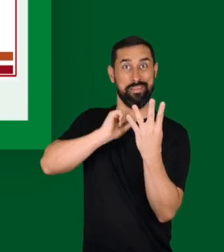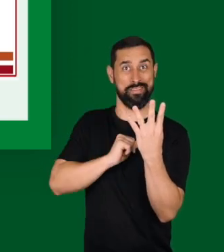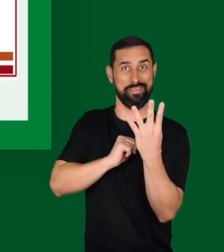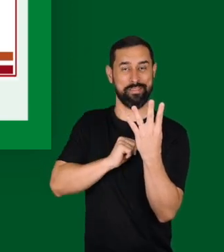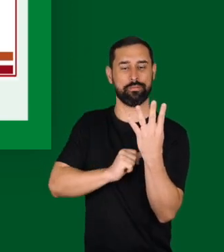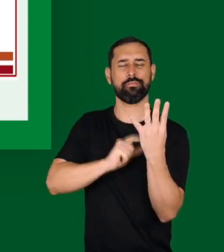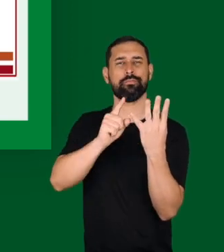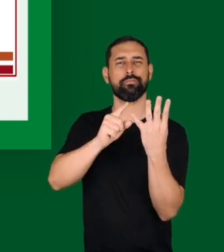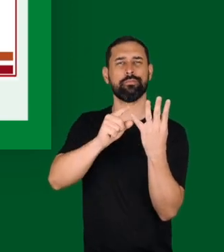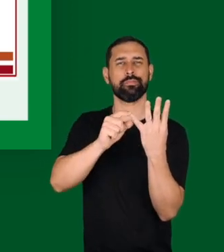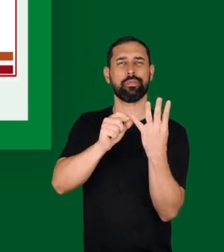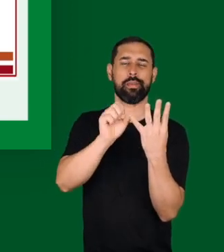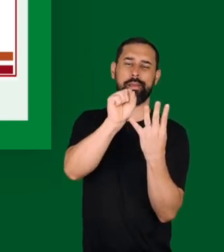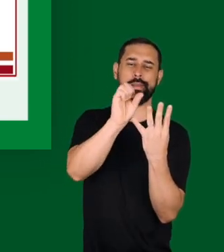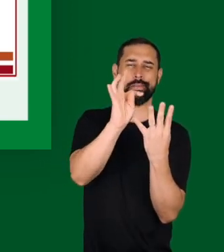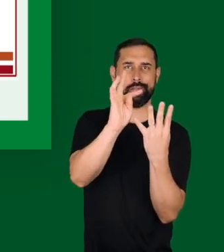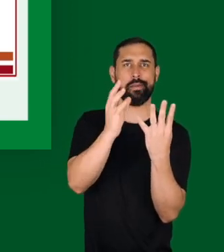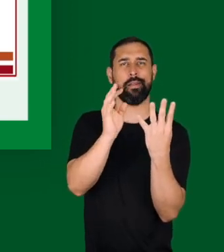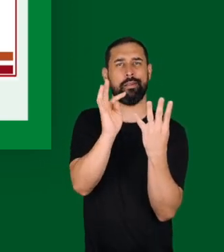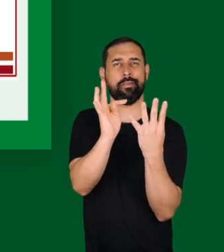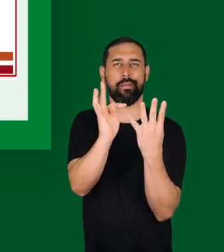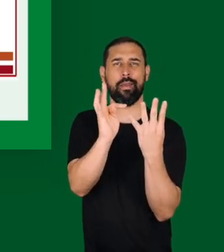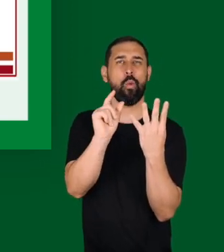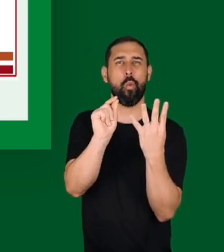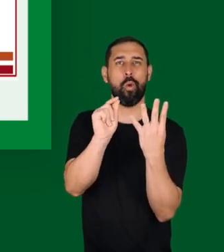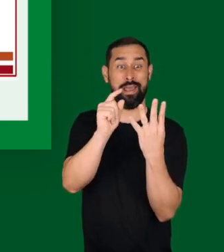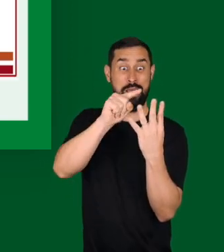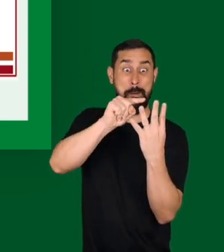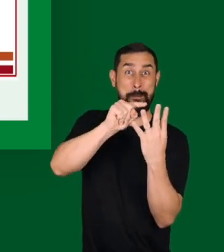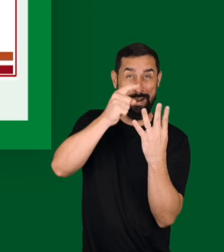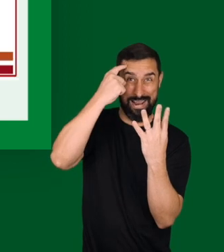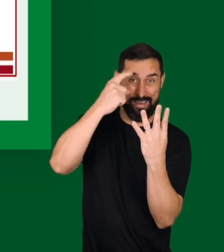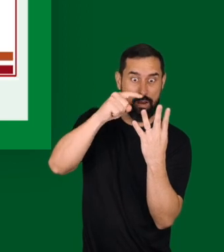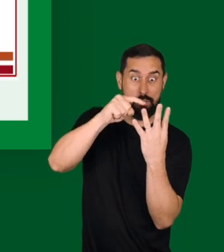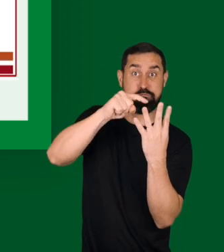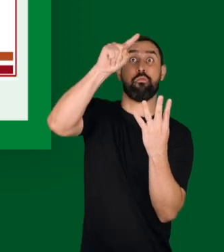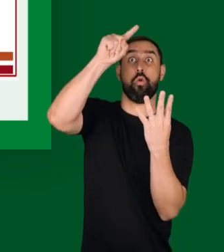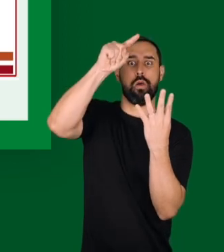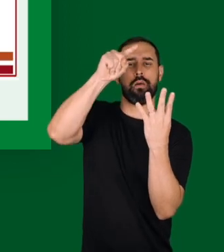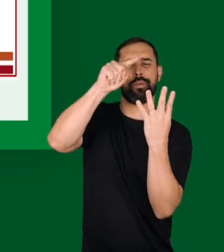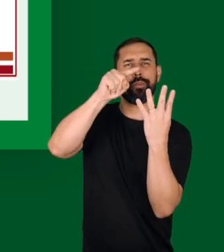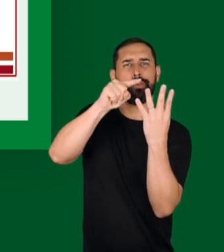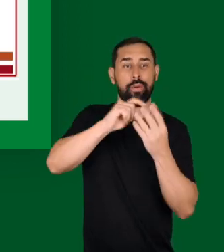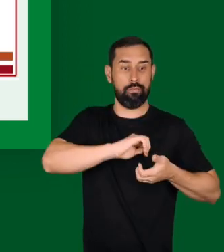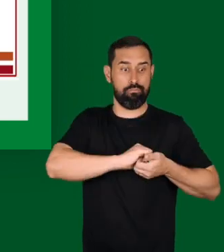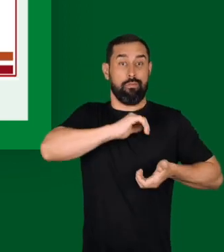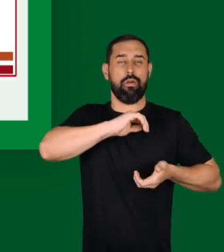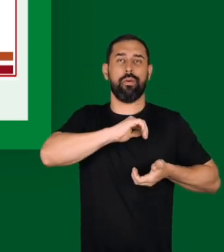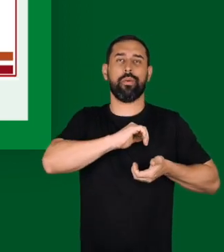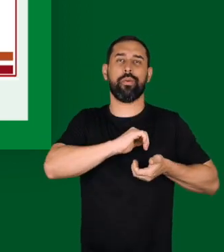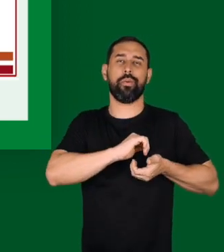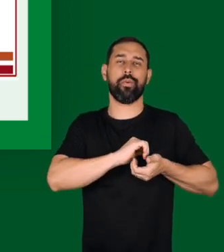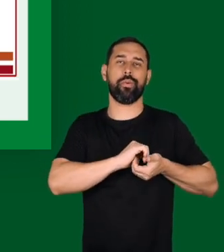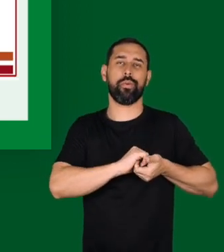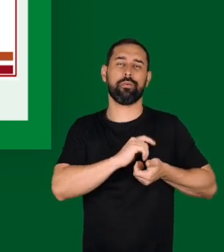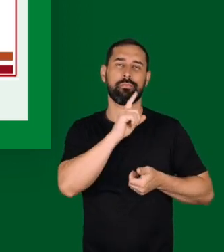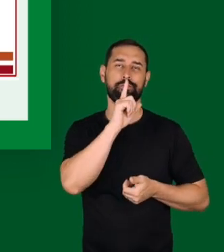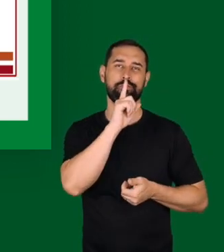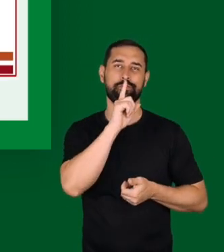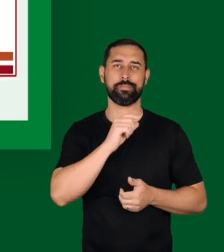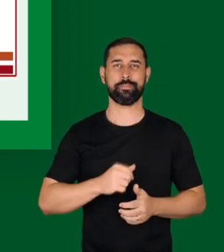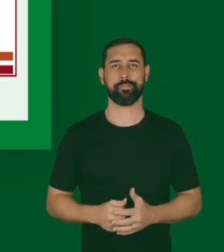é a despolarização do miocárdio ventricular. E o segmento ST e T é a repolarização ventricular.